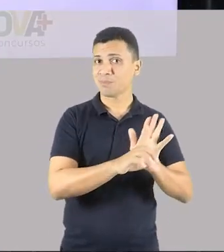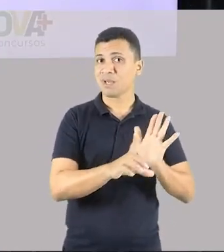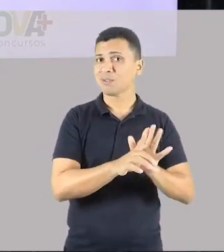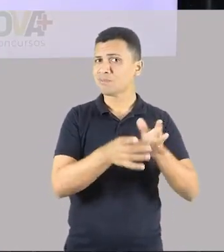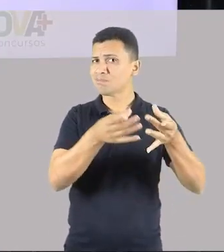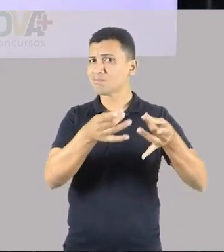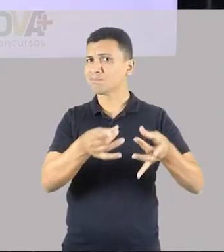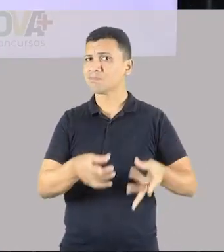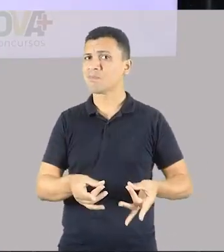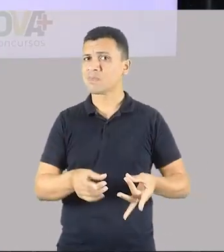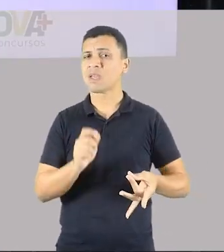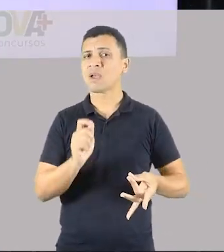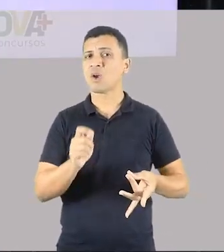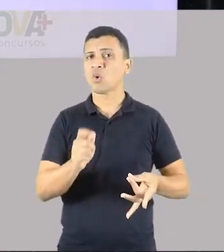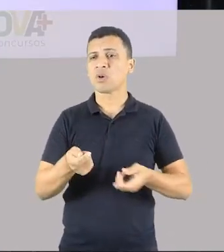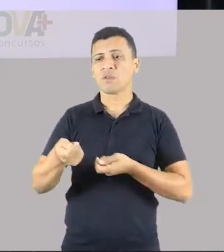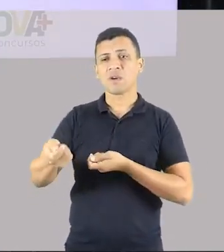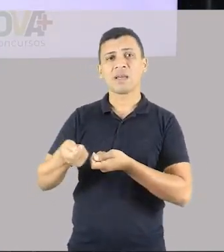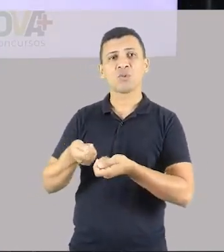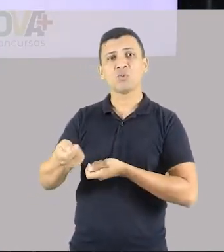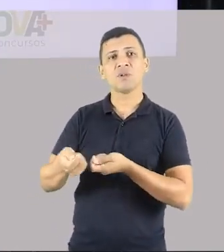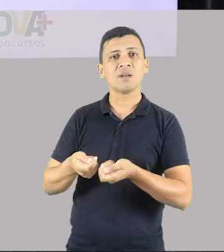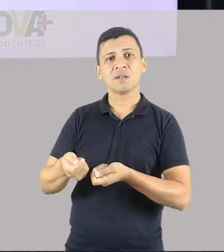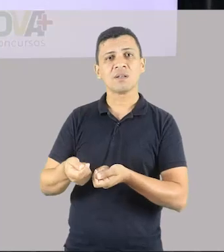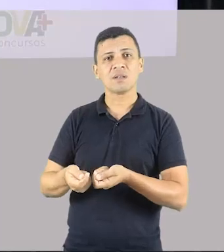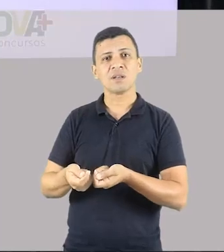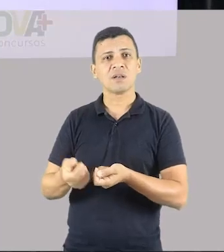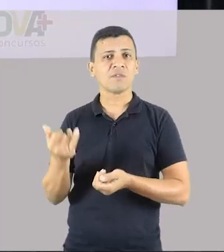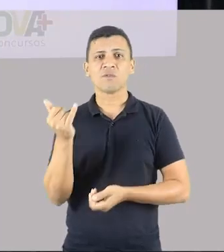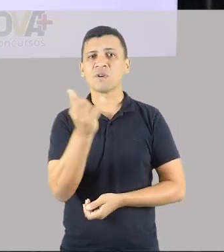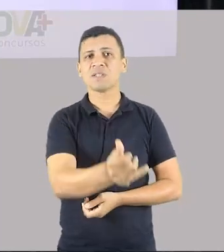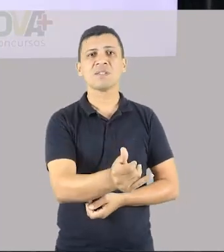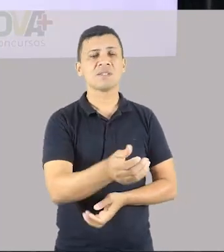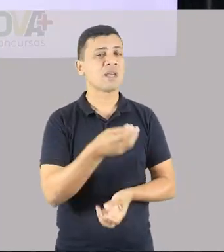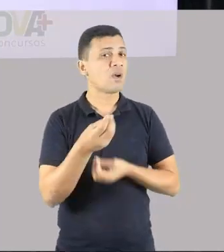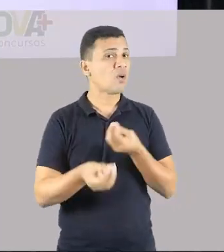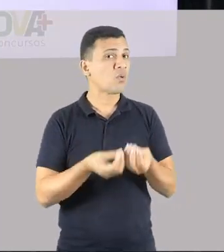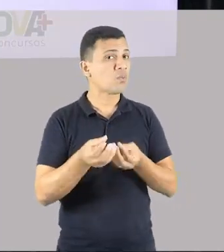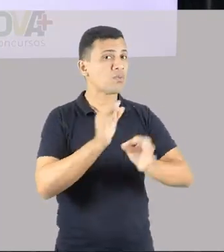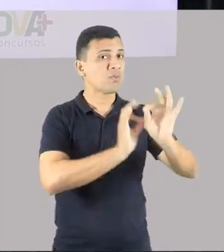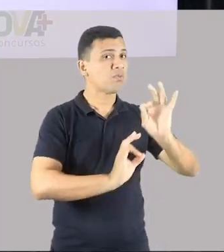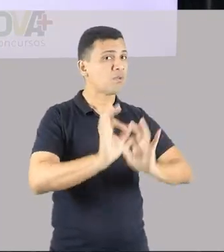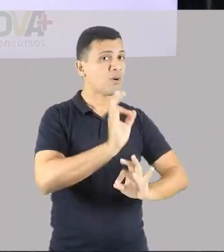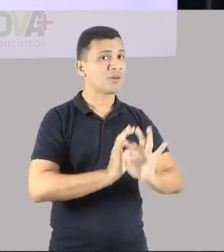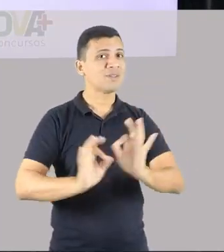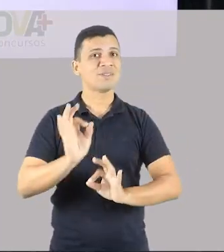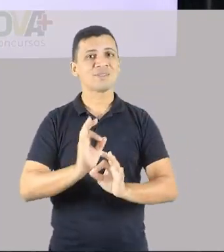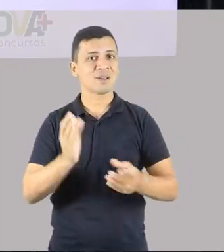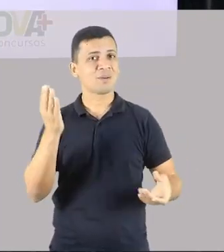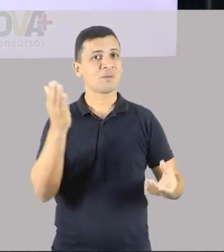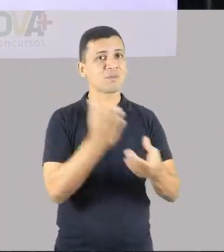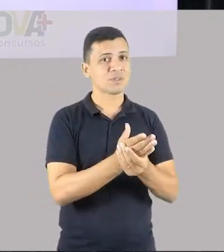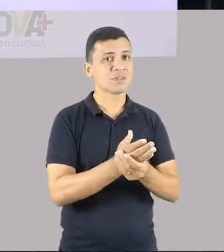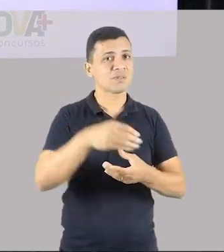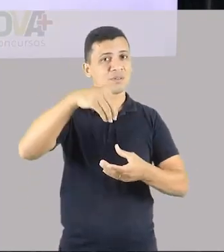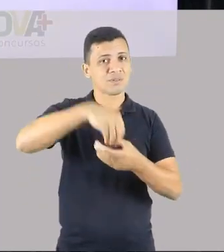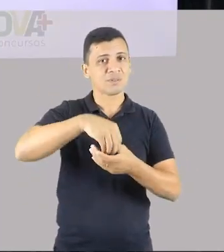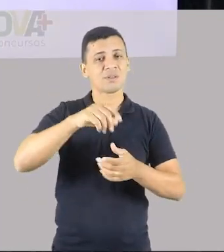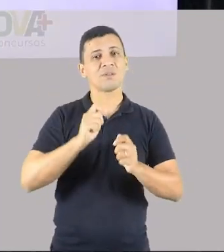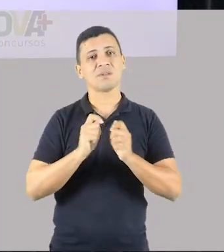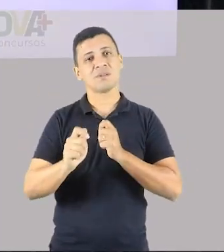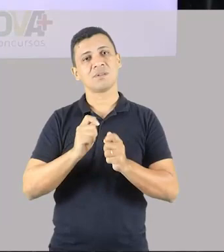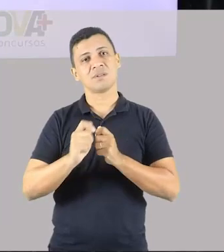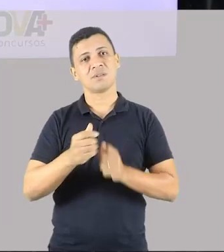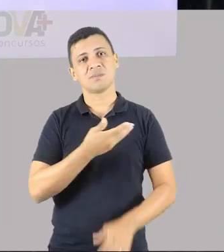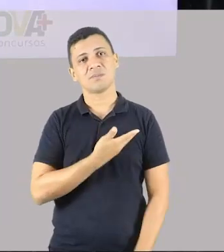vai regular, vai nos dizer como serão disciplinados, como esse trilho vai andar na administração